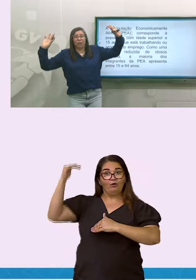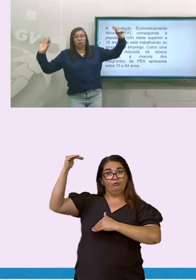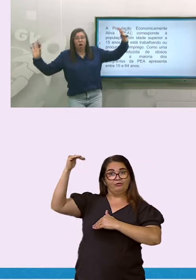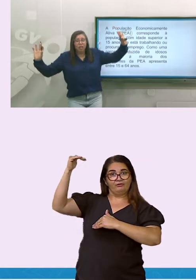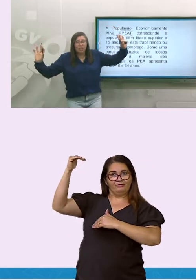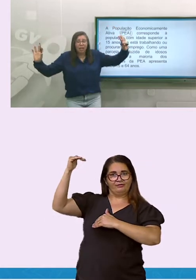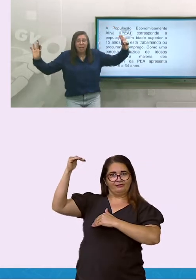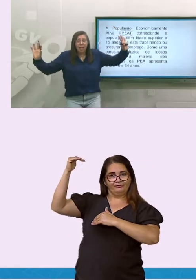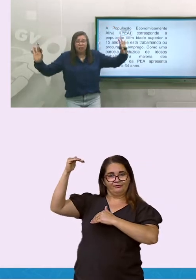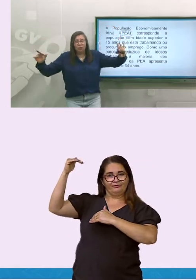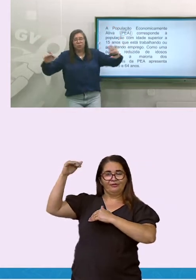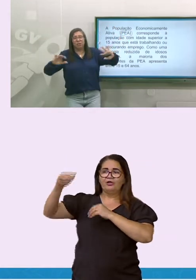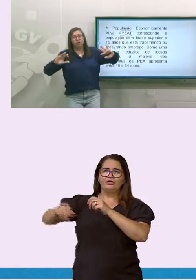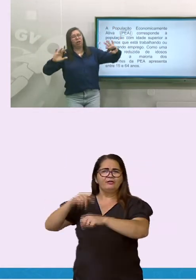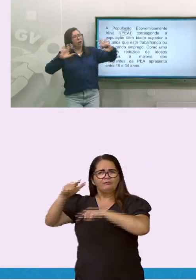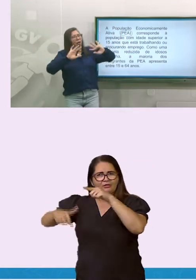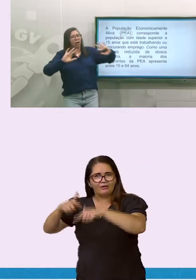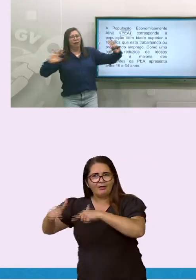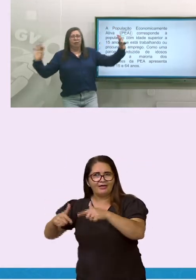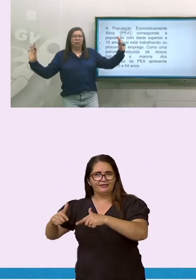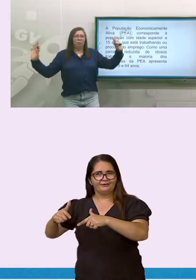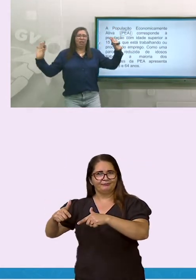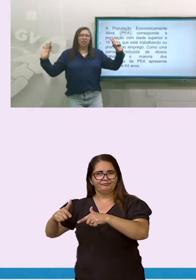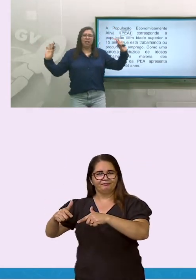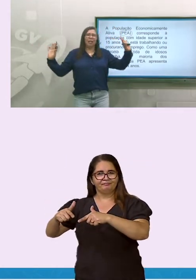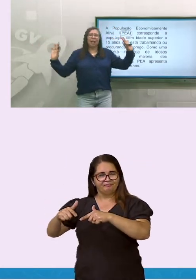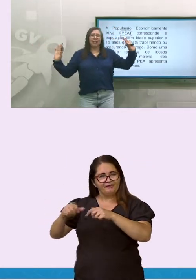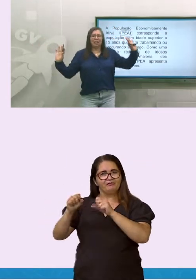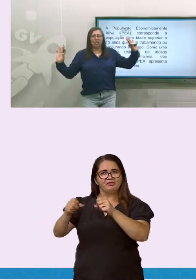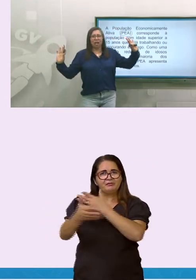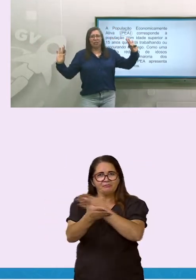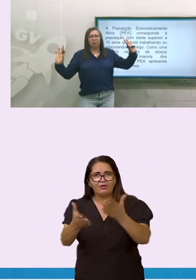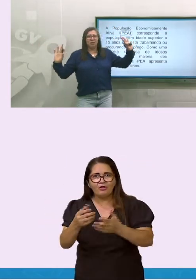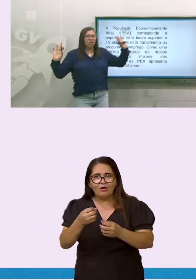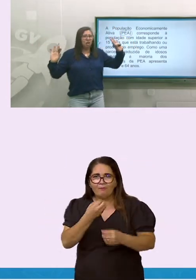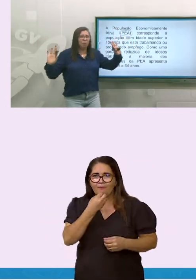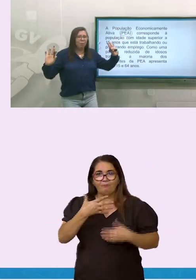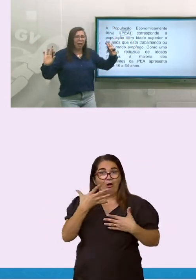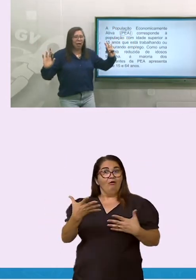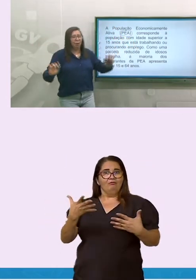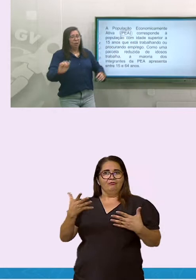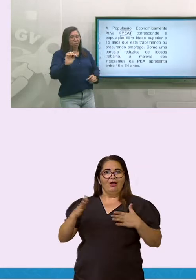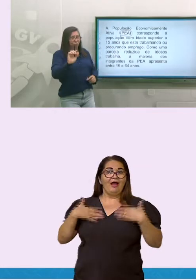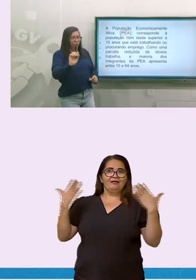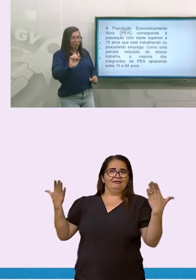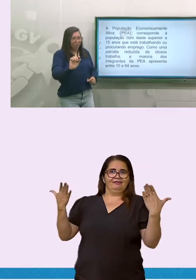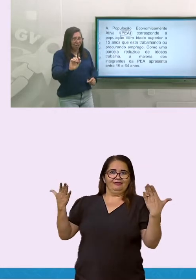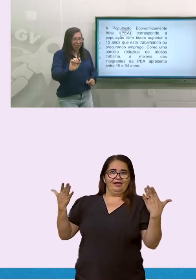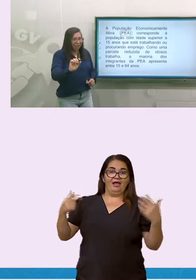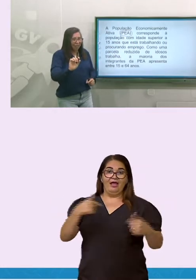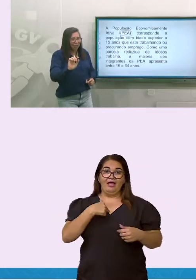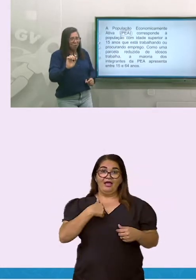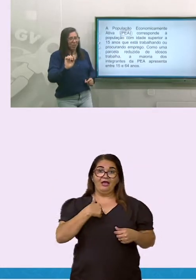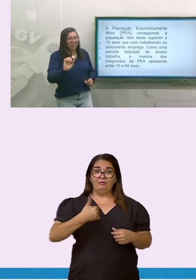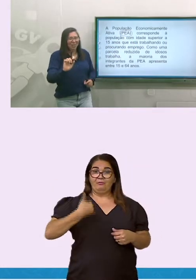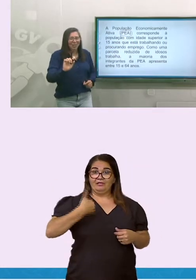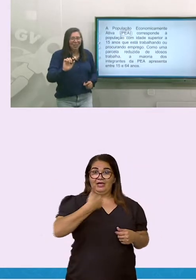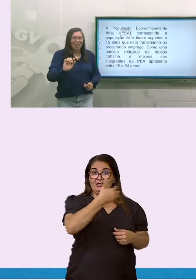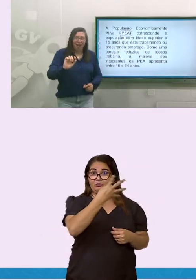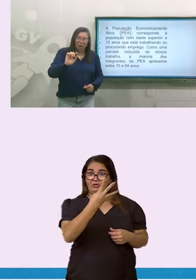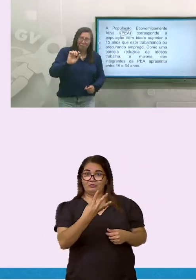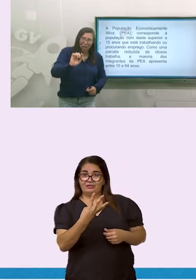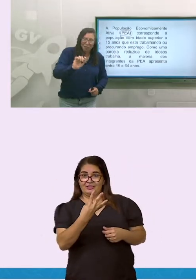tenho 14, então não preciso de mexer em nada dentro de casa, não preciso nem de arrumar minha cama. Tô falando isso aqui não,